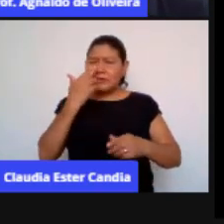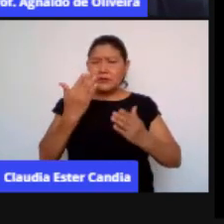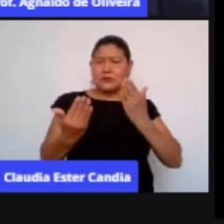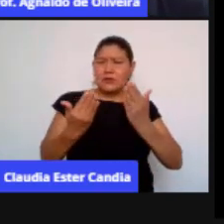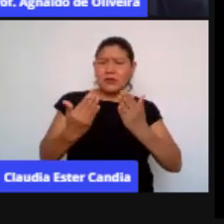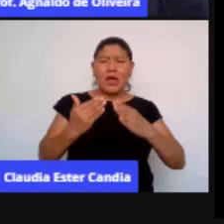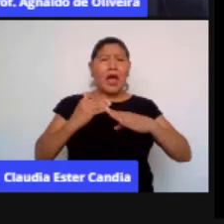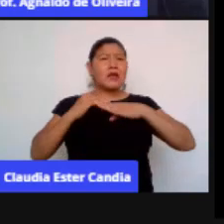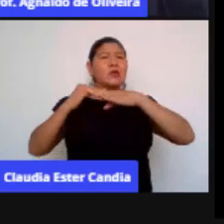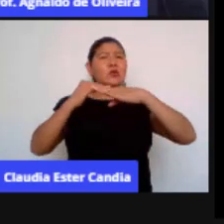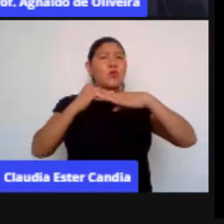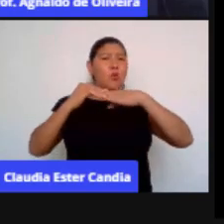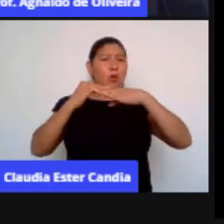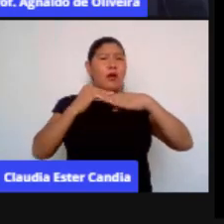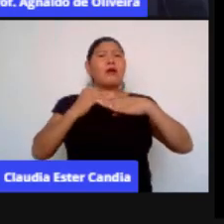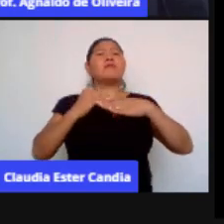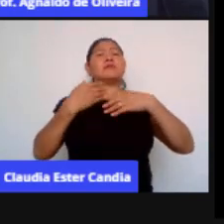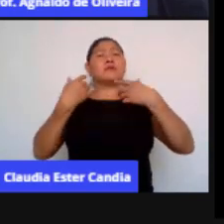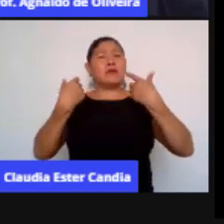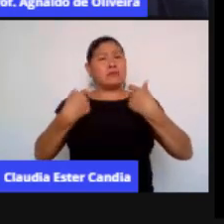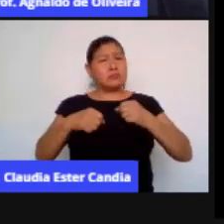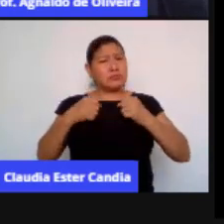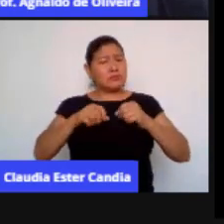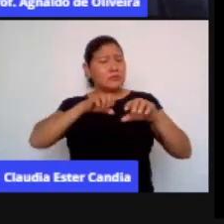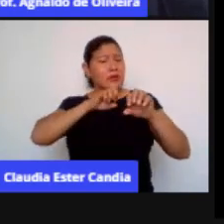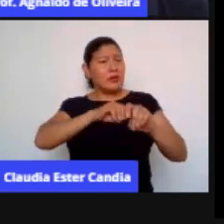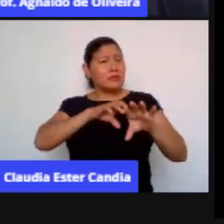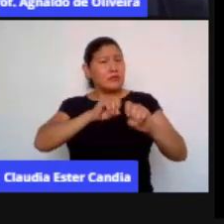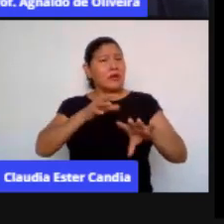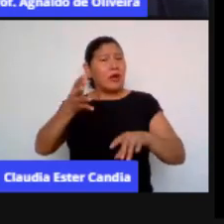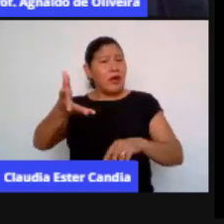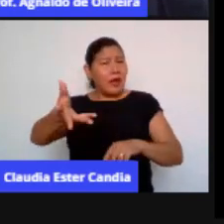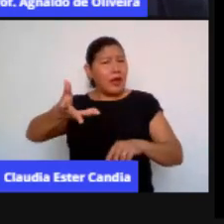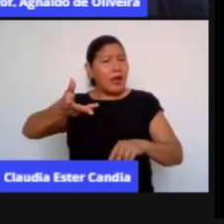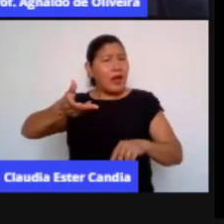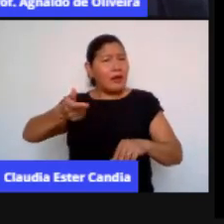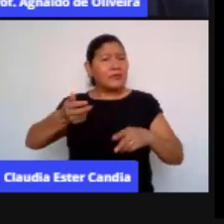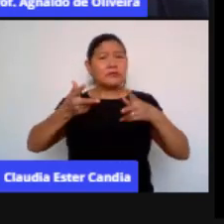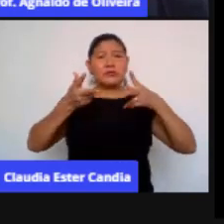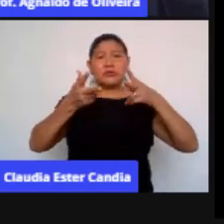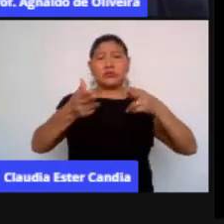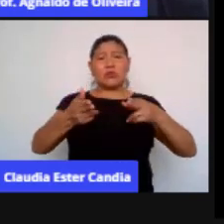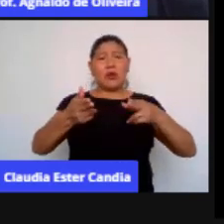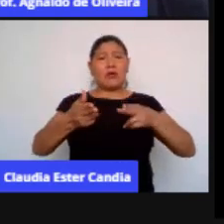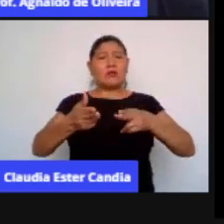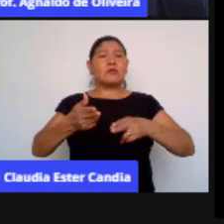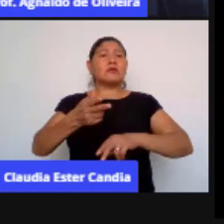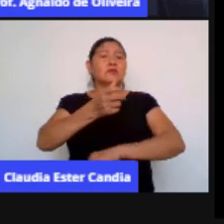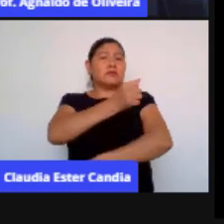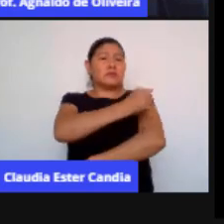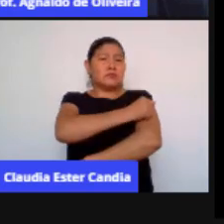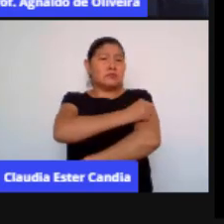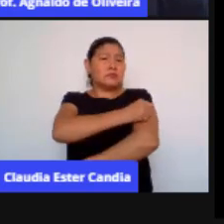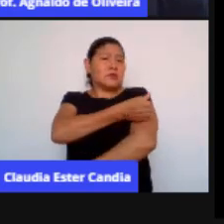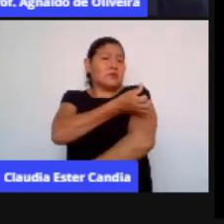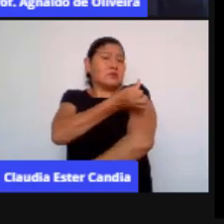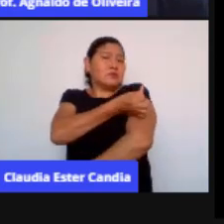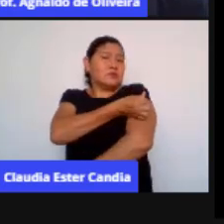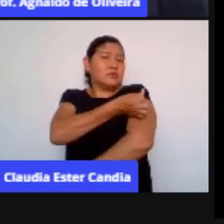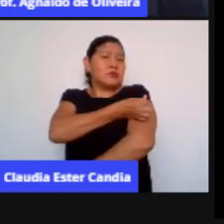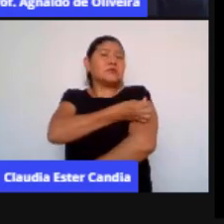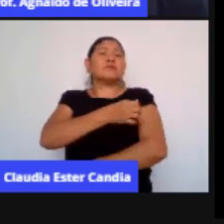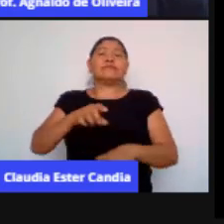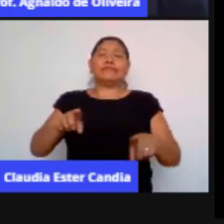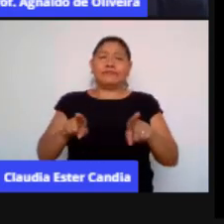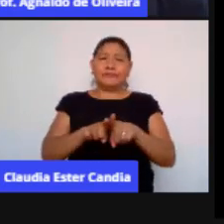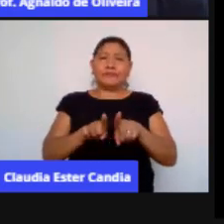que precisam ser realizadas aqui no sexto ano. Então, talvez, né, eu já posso, se eu quiser